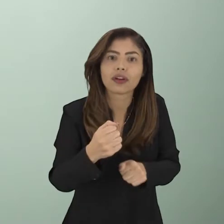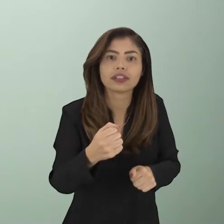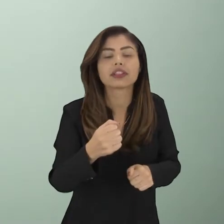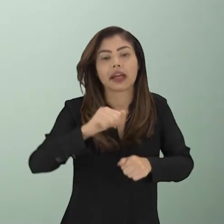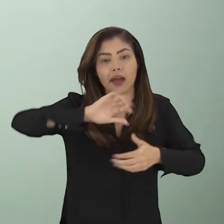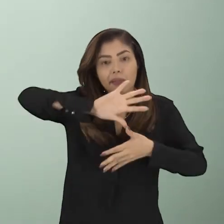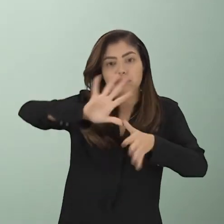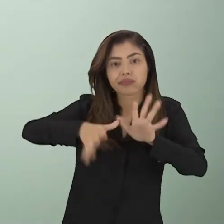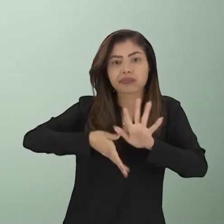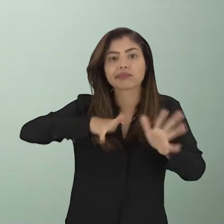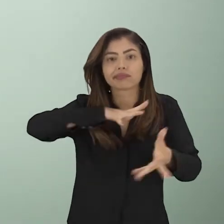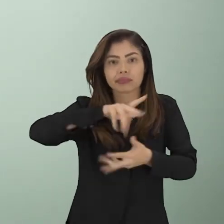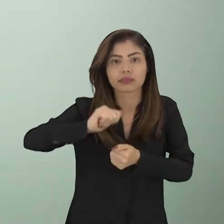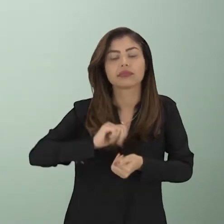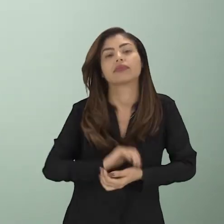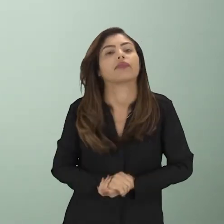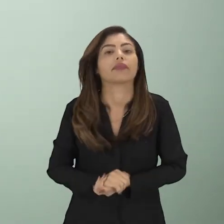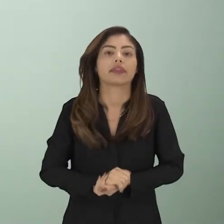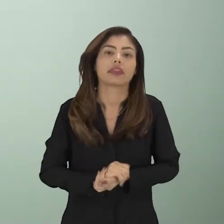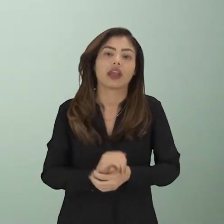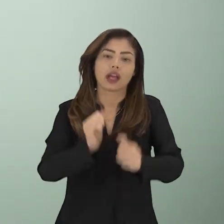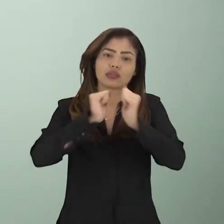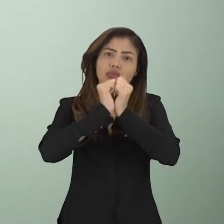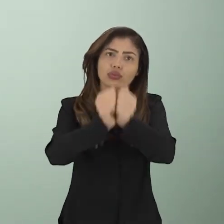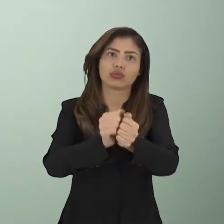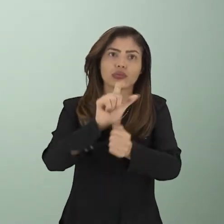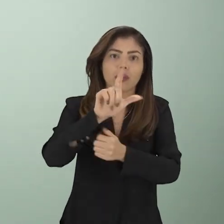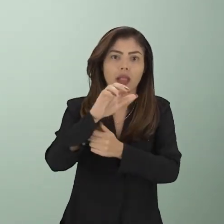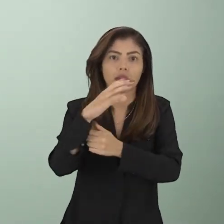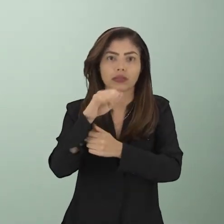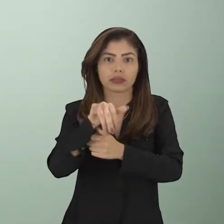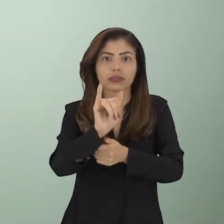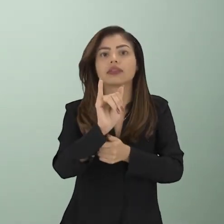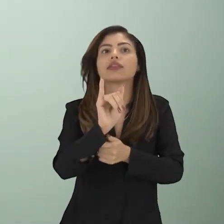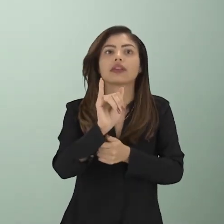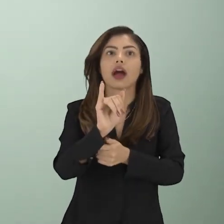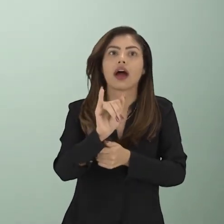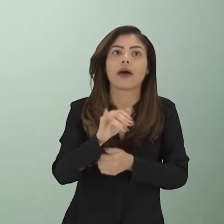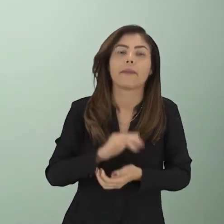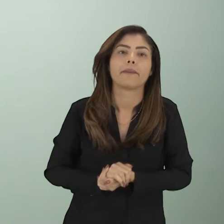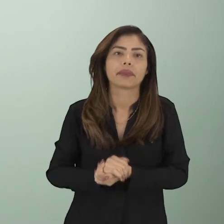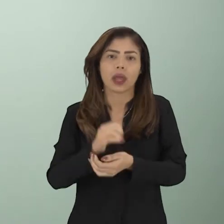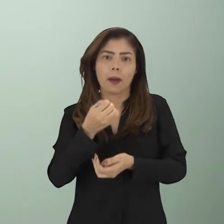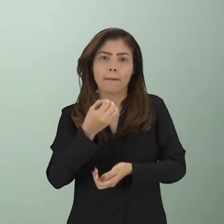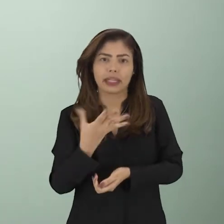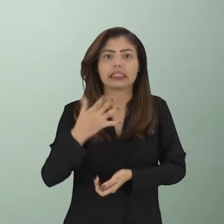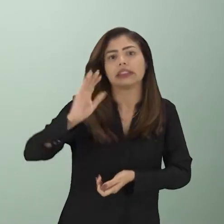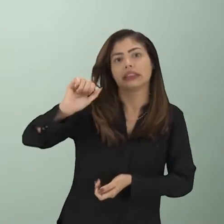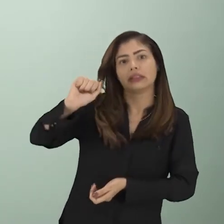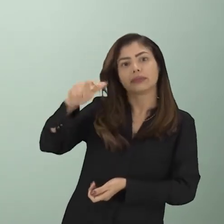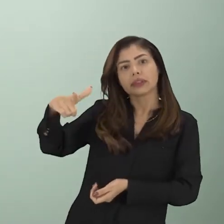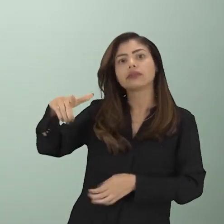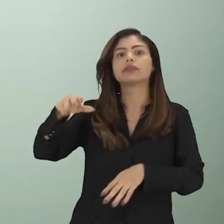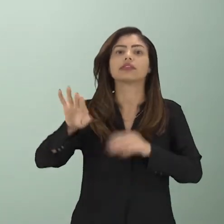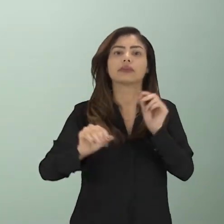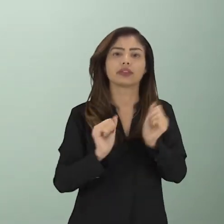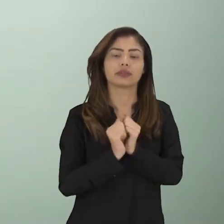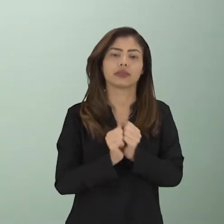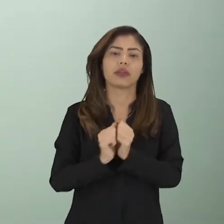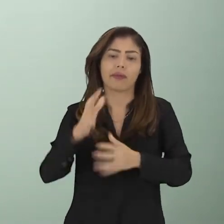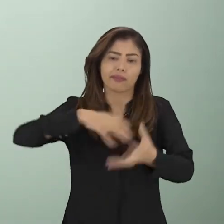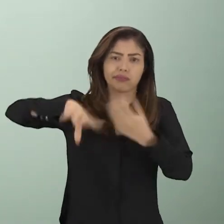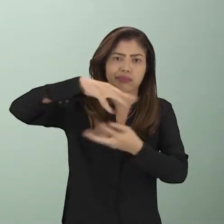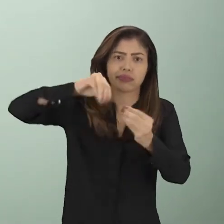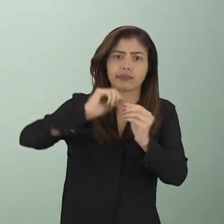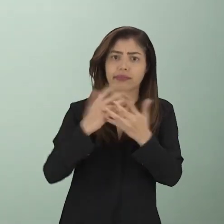agora durante a pandemia. No entanto, como se junto com a luz tivesse a sombra, junto com o bem está o mal, e bem e mal tudo junto e misturado,